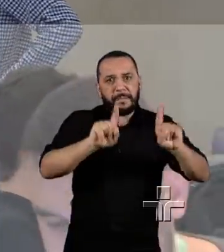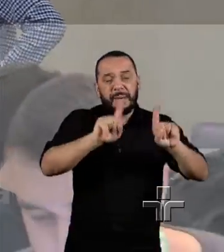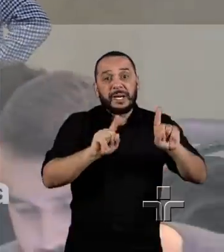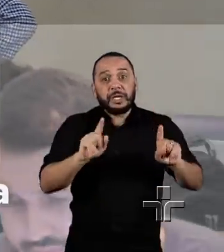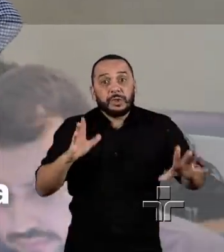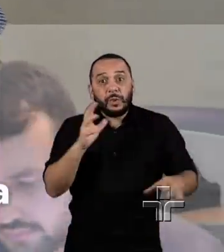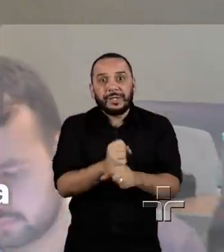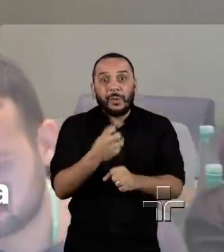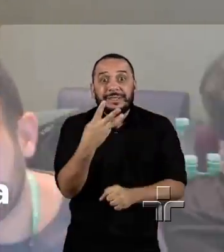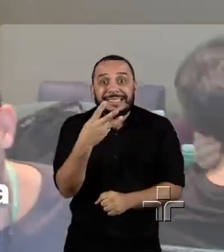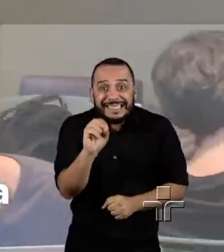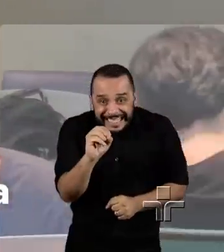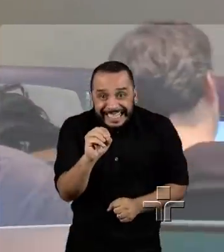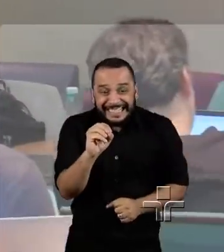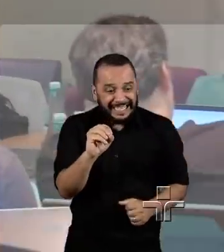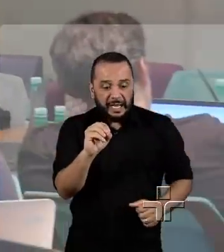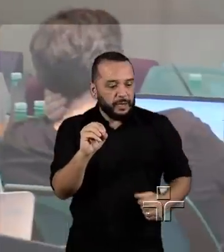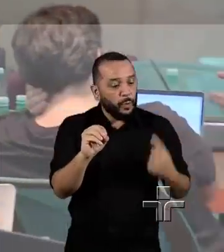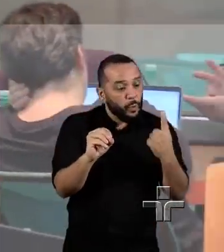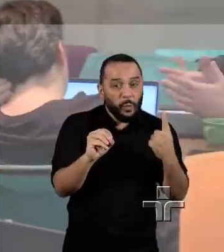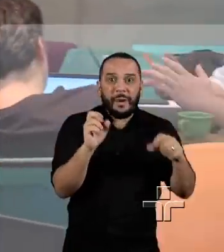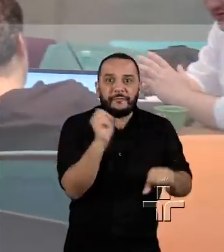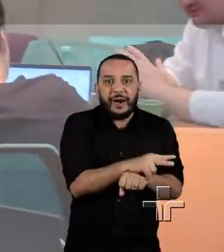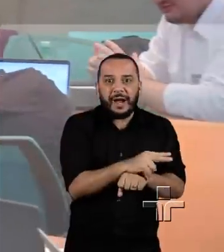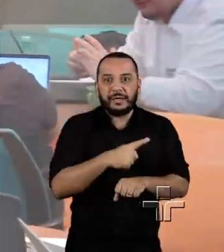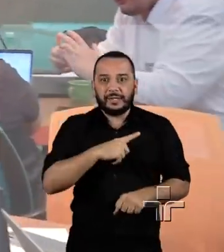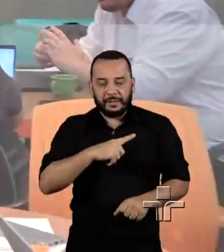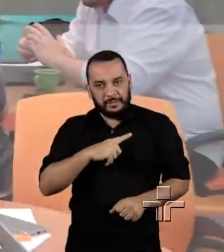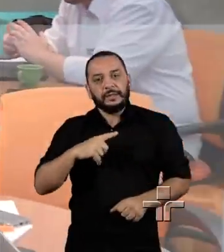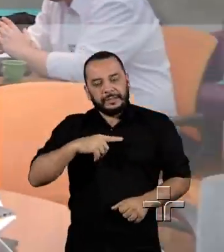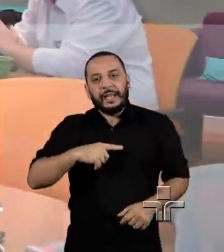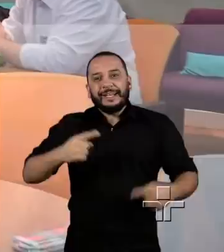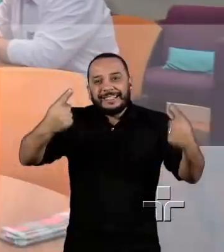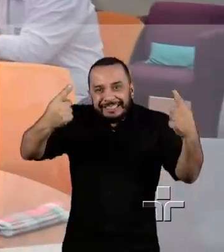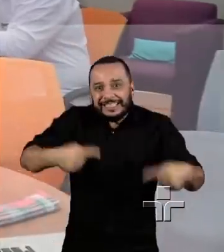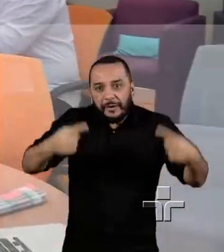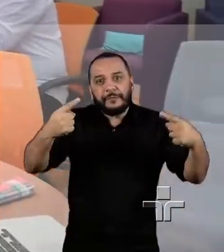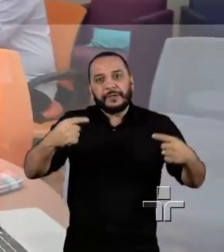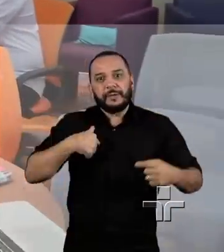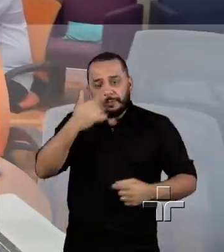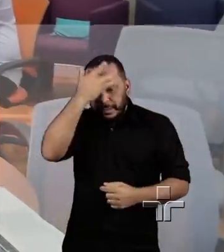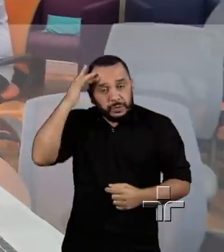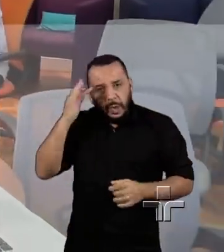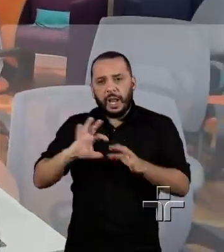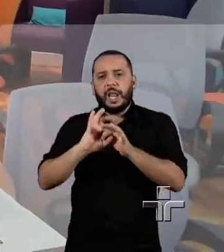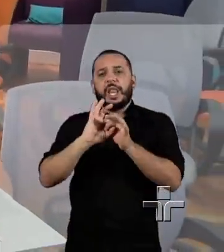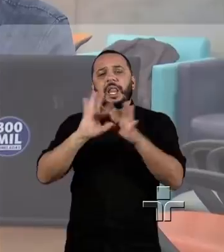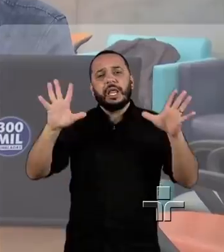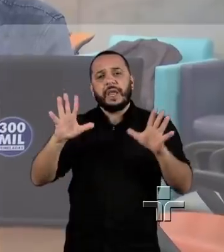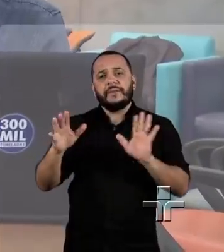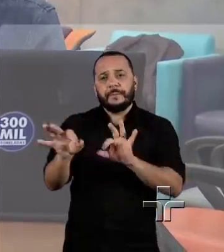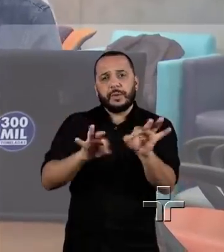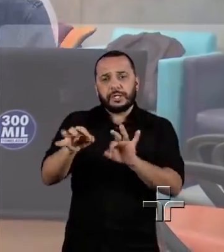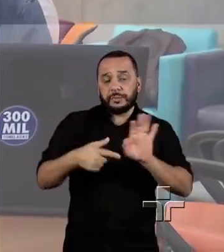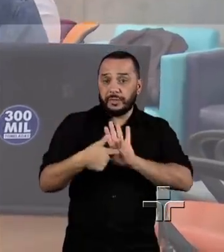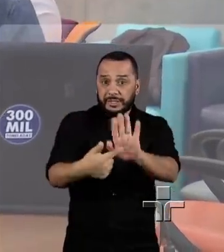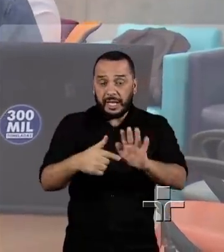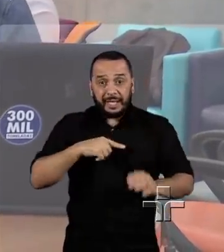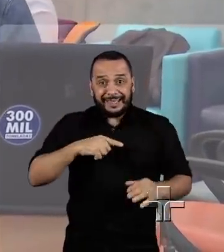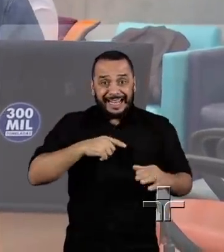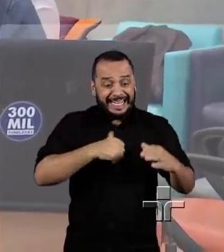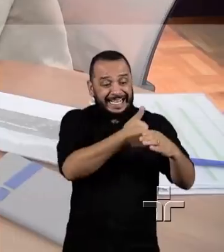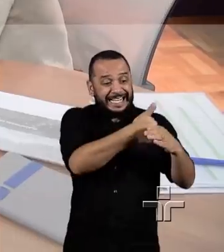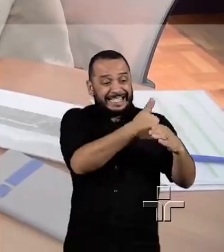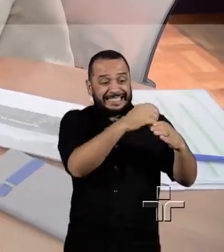30 candidatos por vaga. Em desafios abertos, onde o participante é livre para apresentar o seu projeto, a cada 100